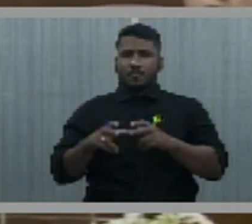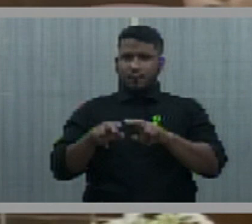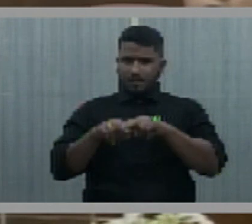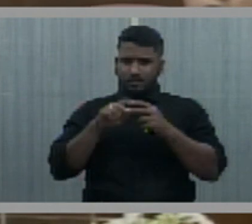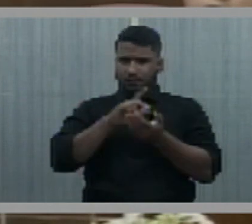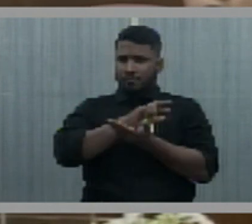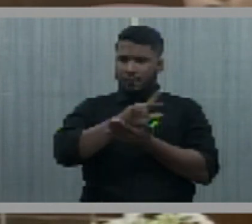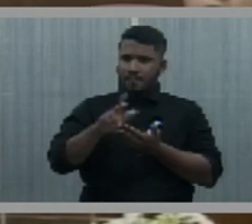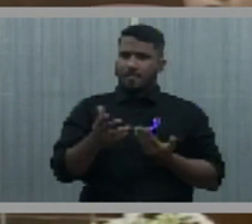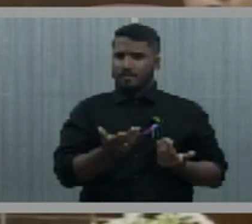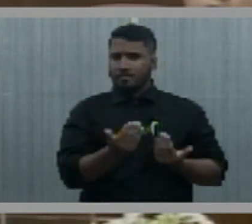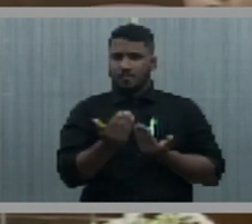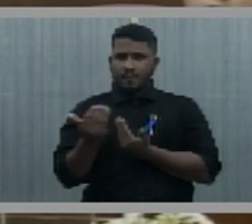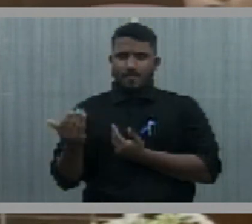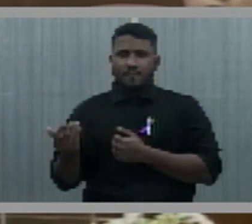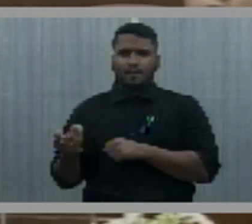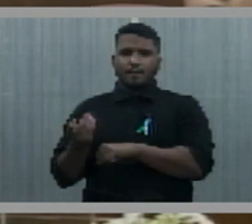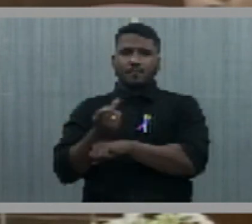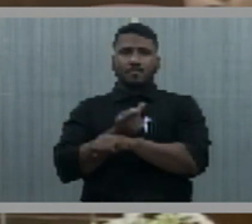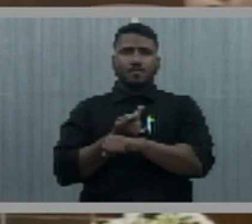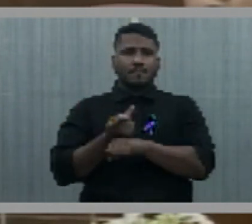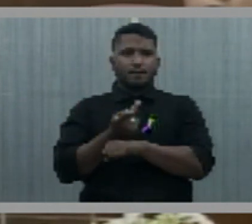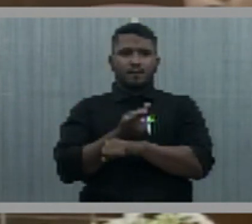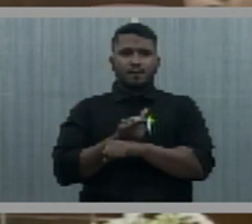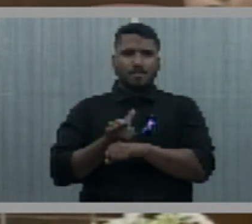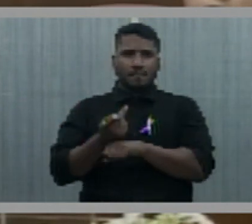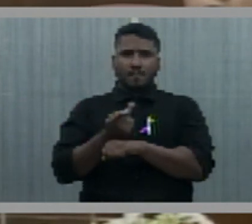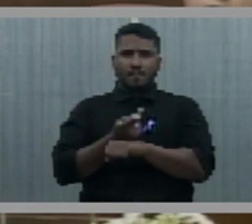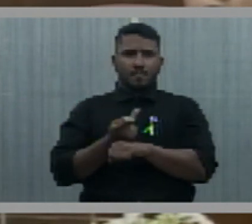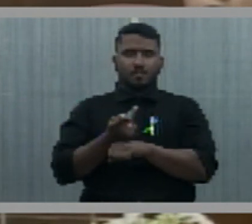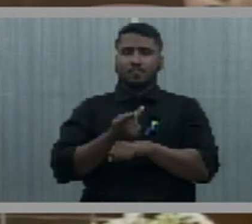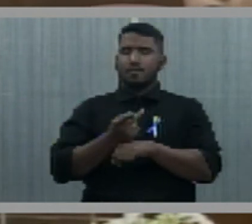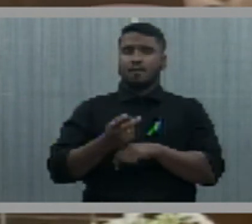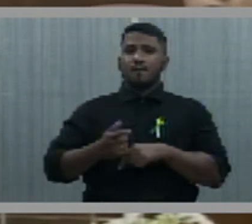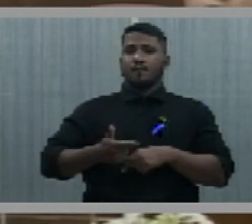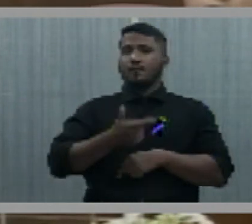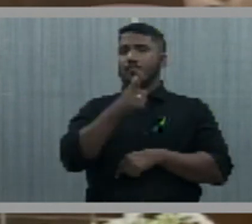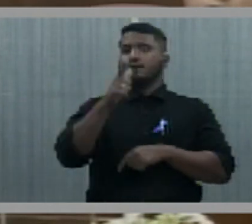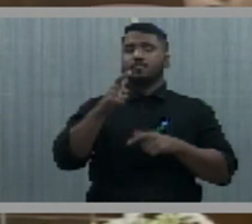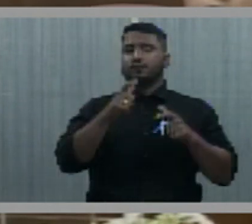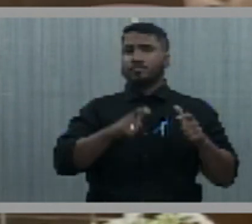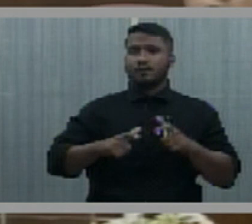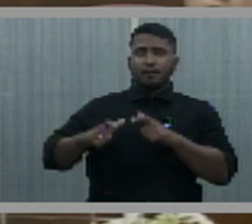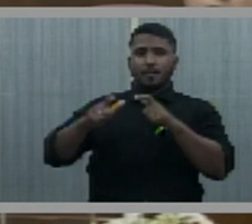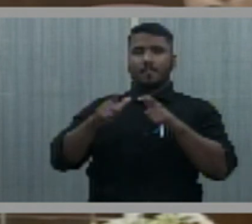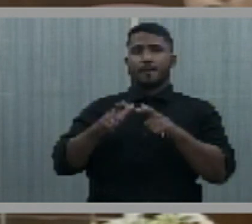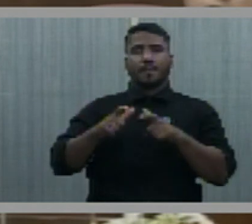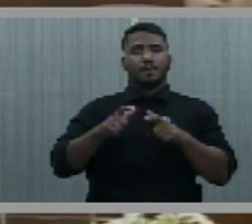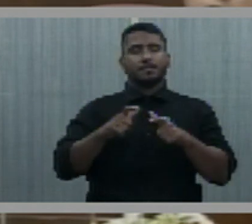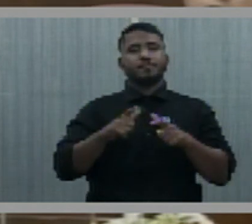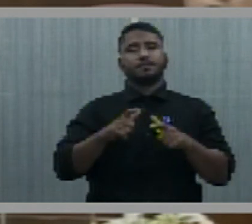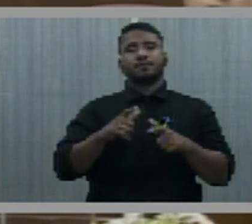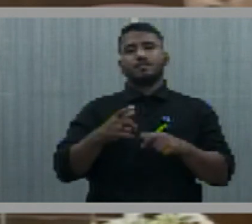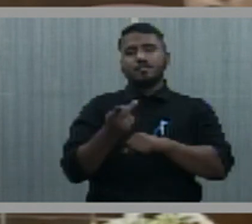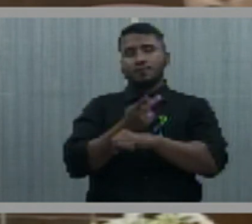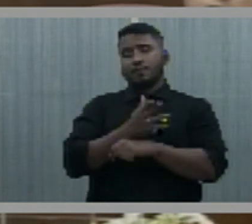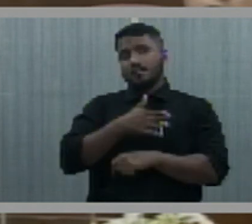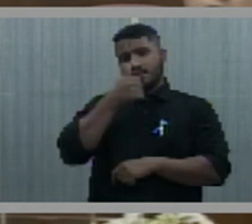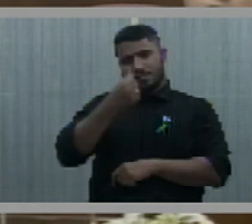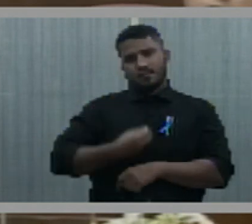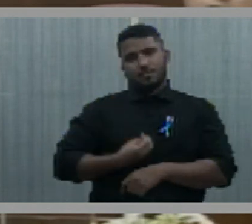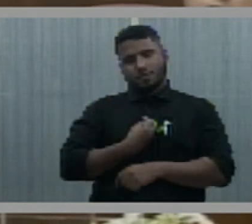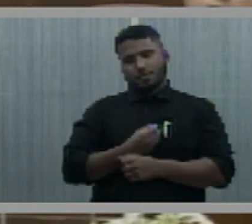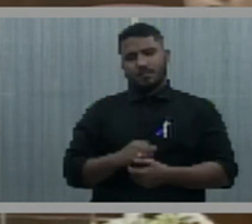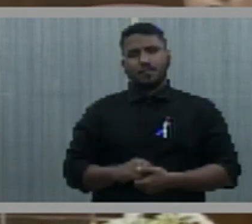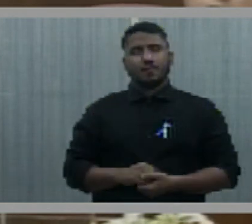jovens procuram, são forçados a buscar melhores condições de vida no centro-oeste ou no sul do país.